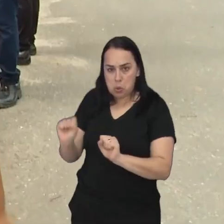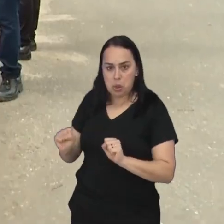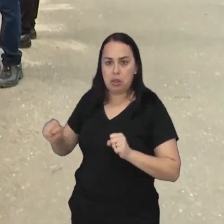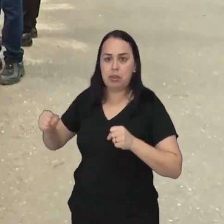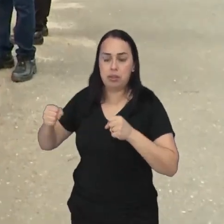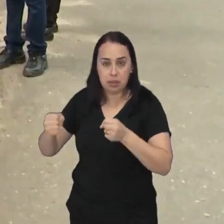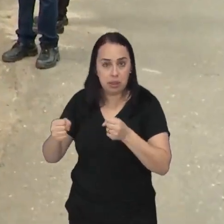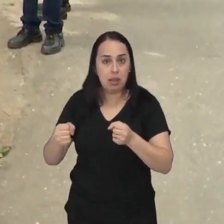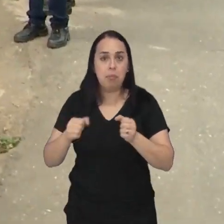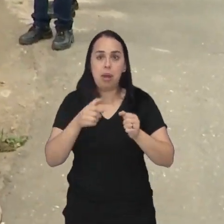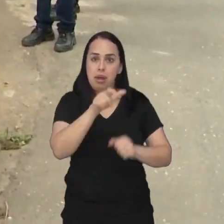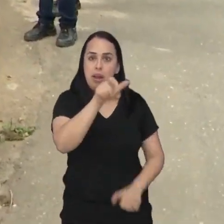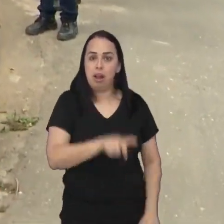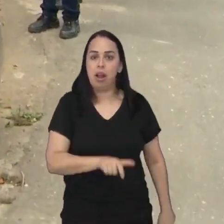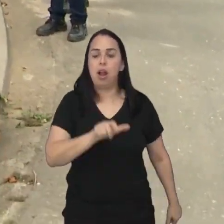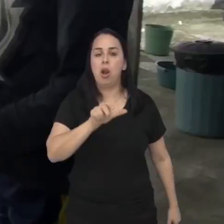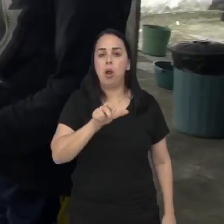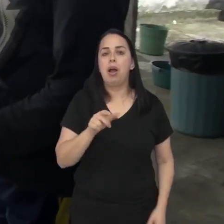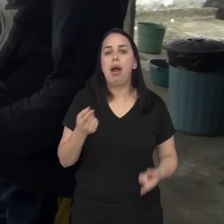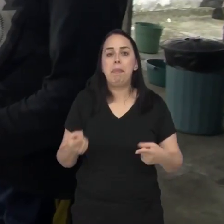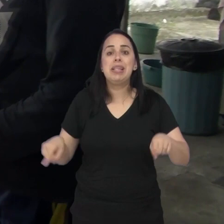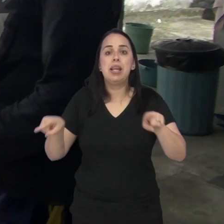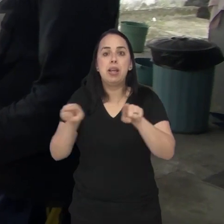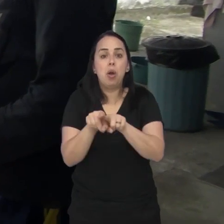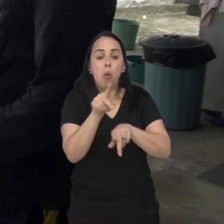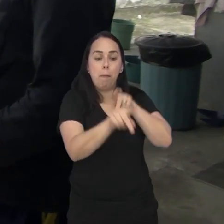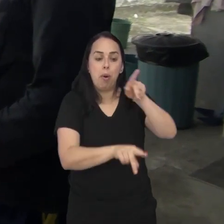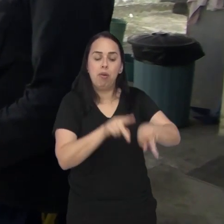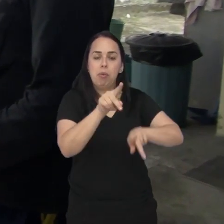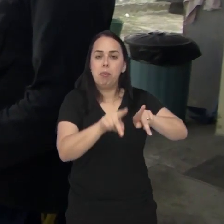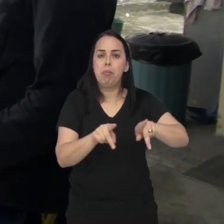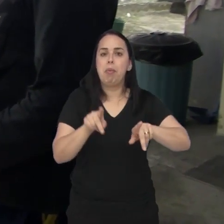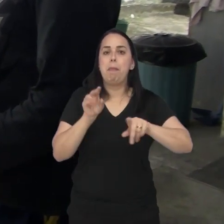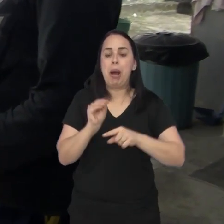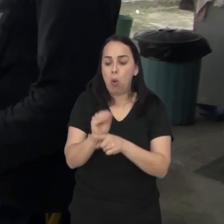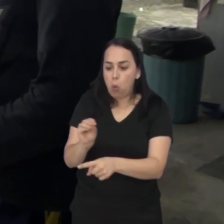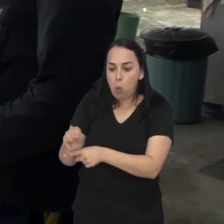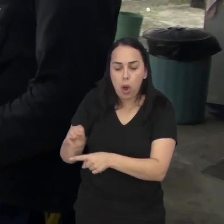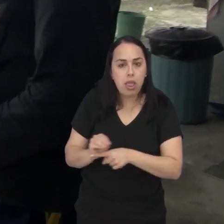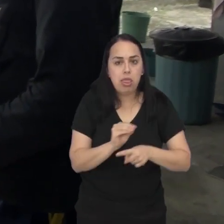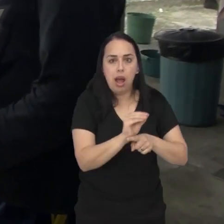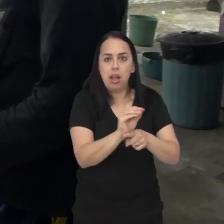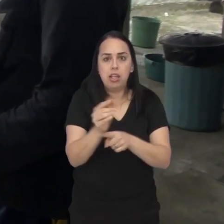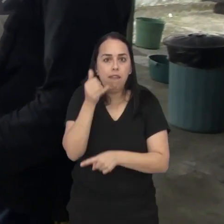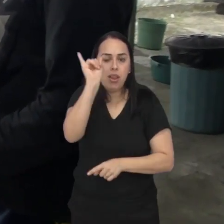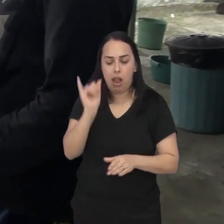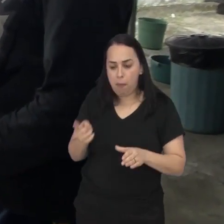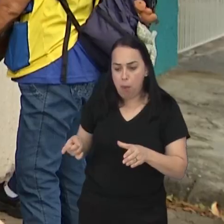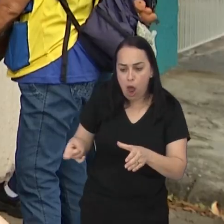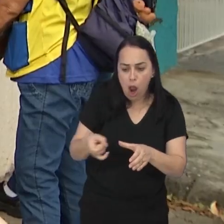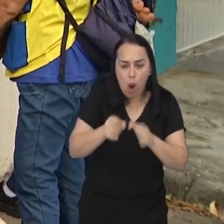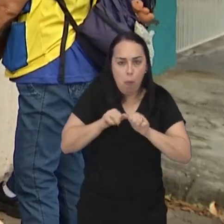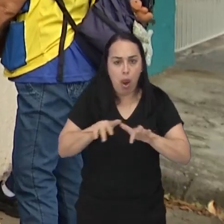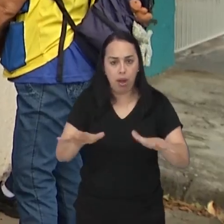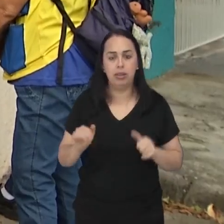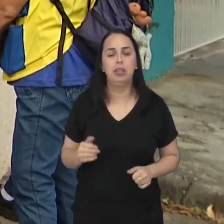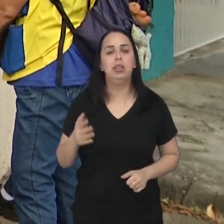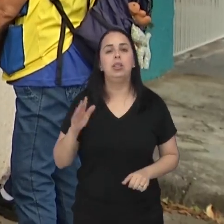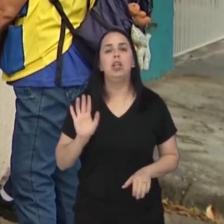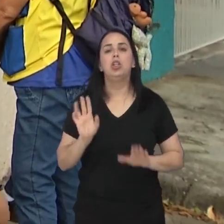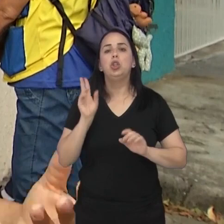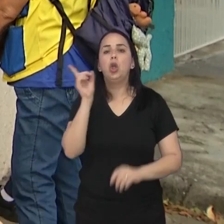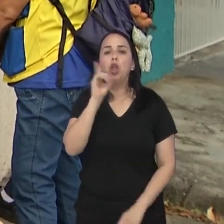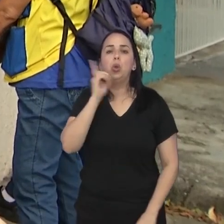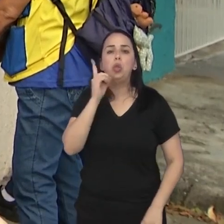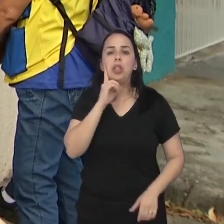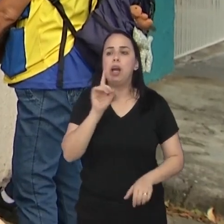público, Lucimara ressalta a necessidade da parceria com a população para manter cuidados em relação à proliferação. A gente passa todos os dias